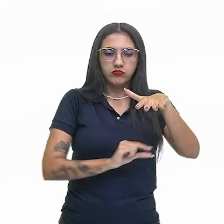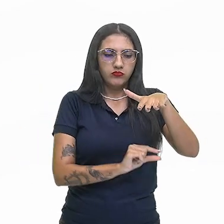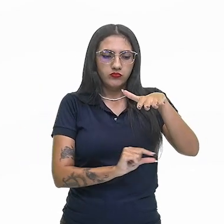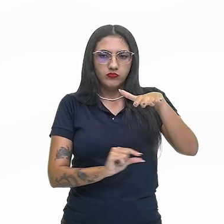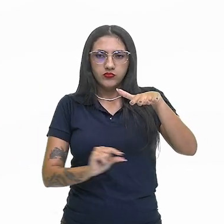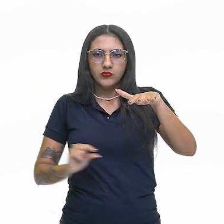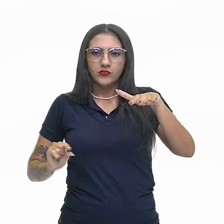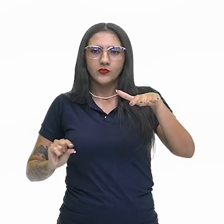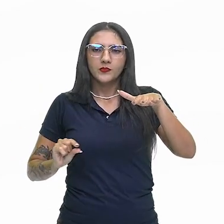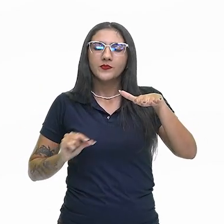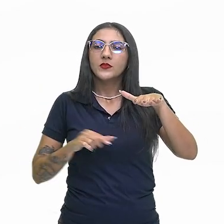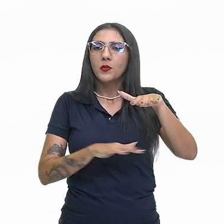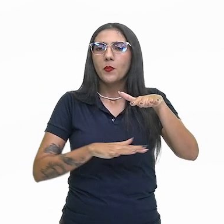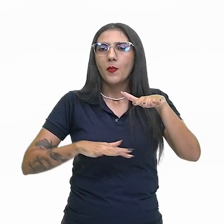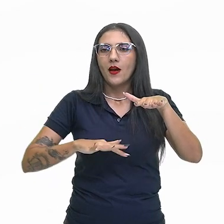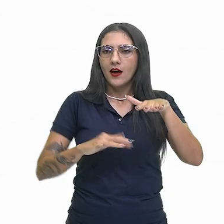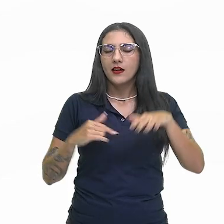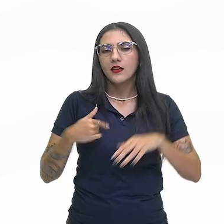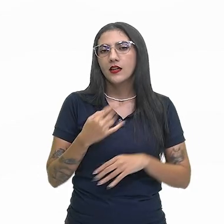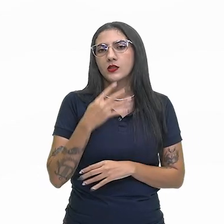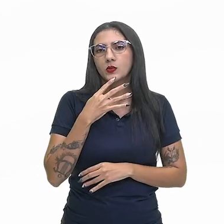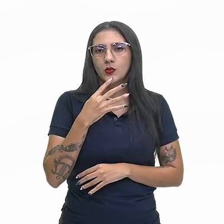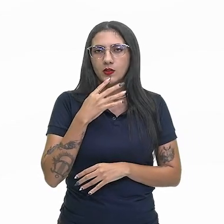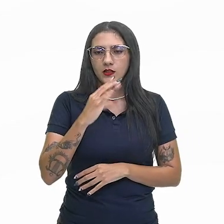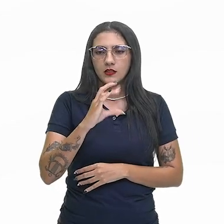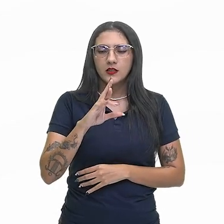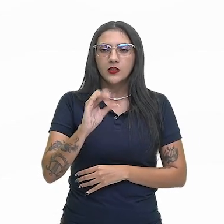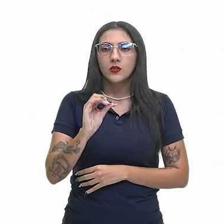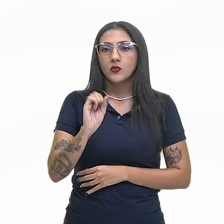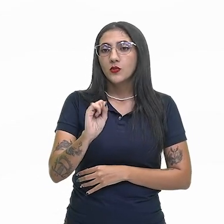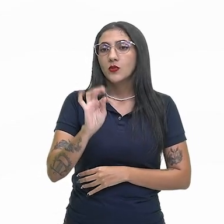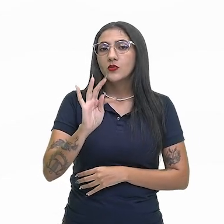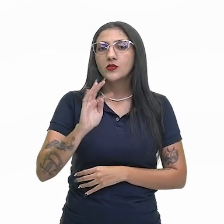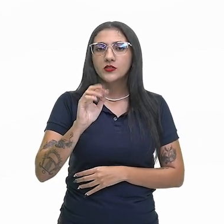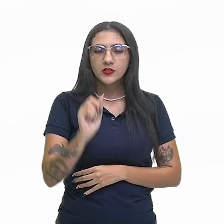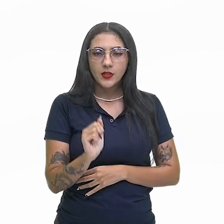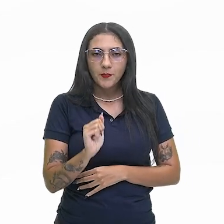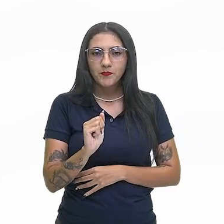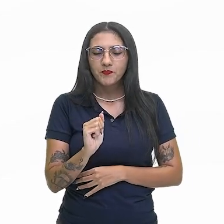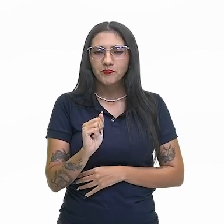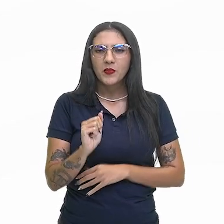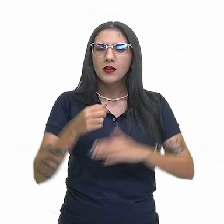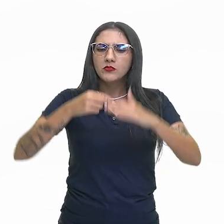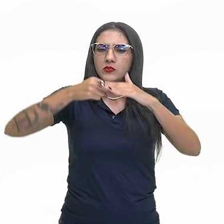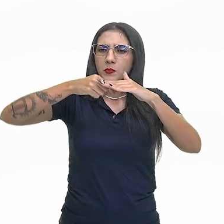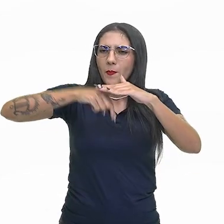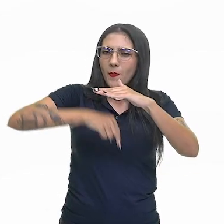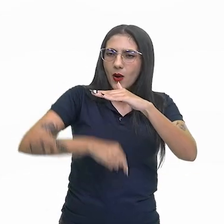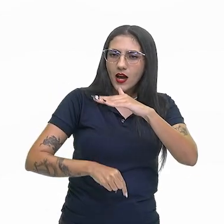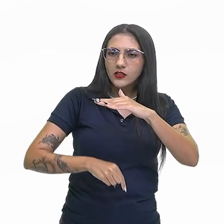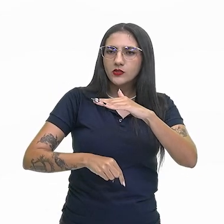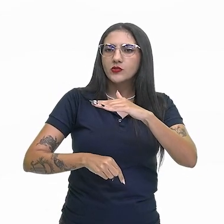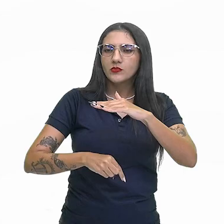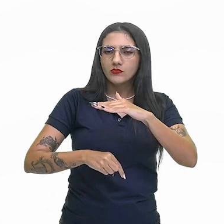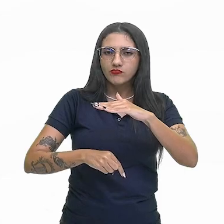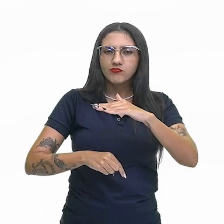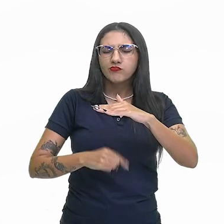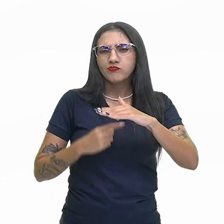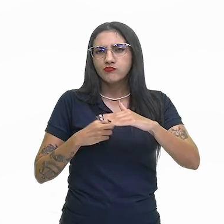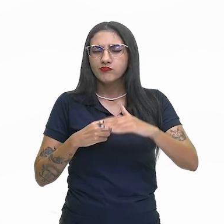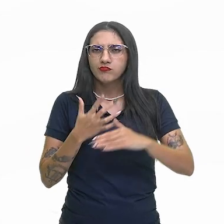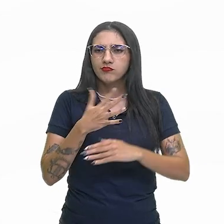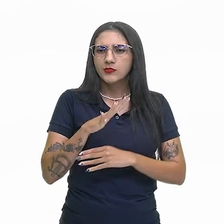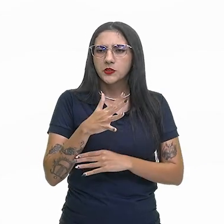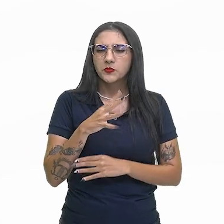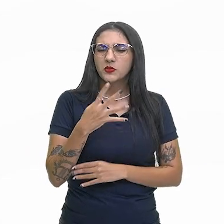terreno é o que a gente chama de crosta terrestre. Abaixo da crosta terrestre, nós temos até mais ou menos uns